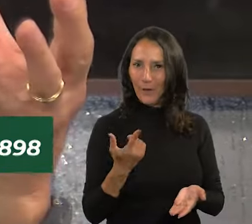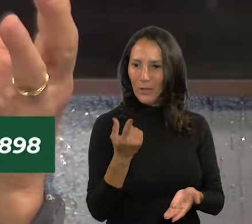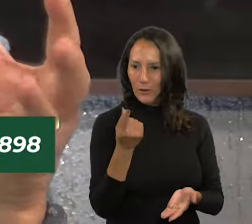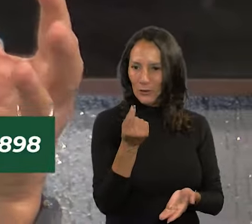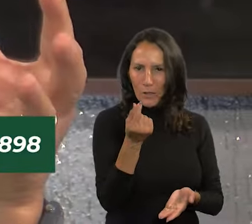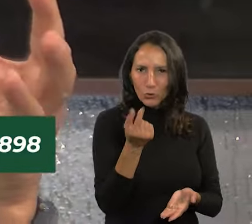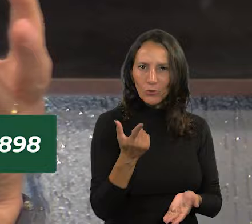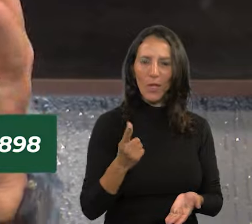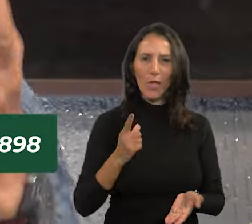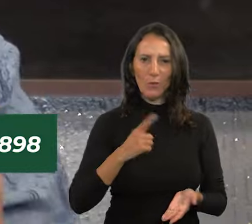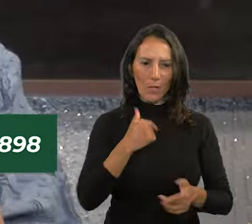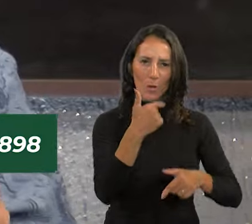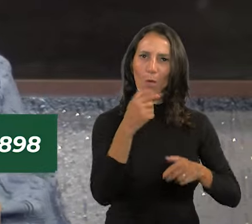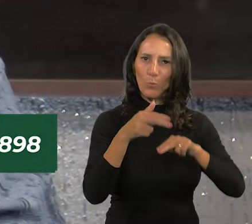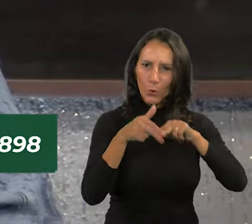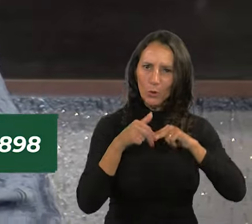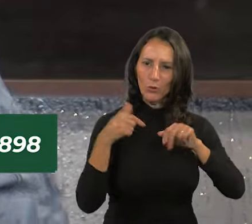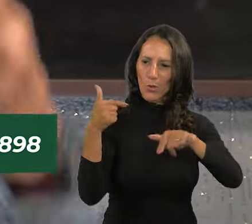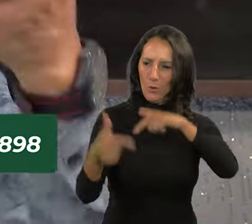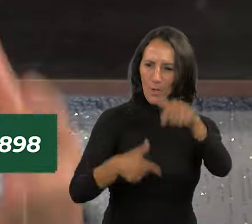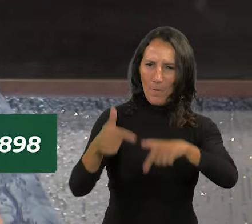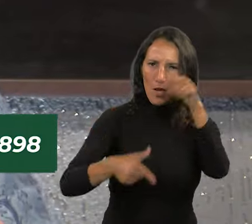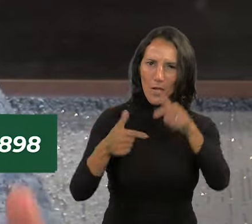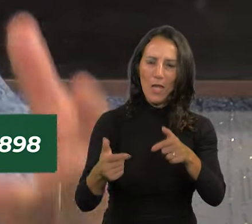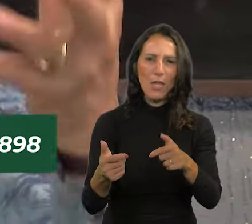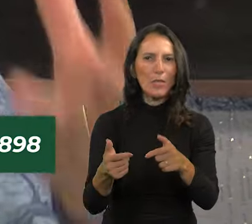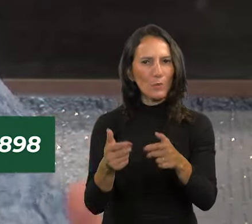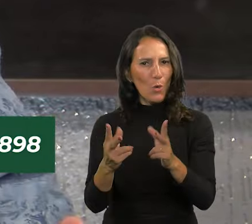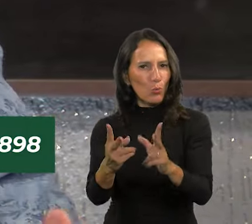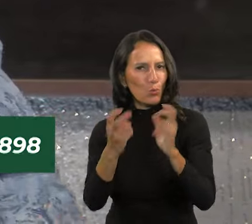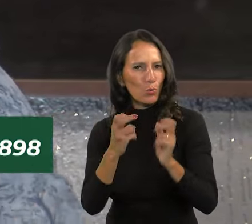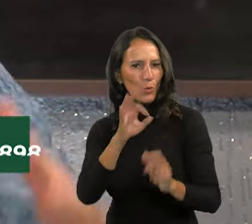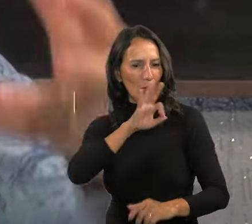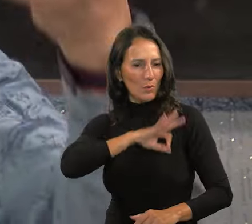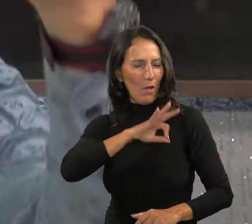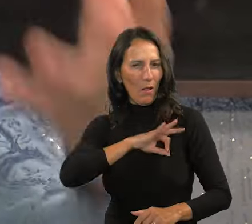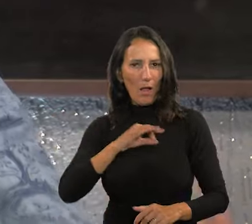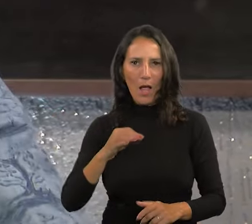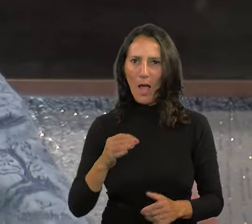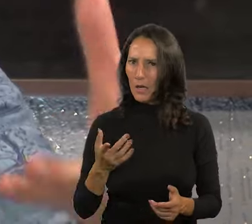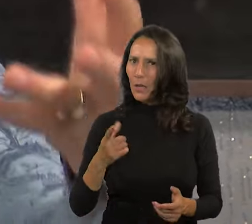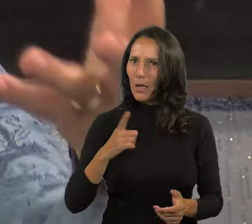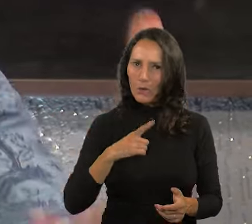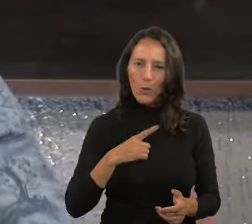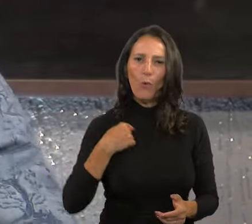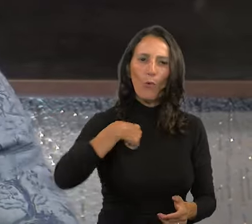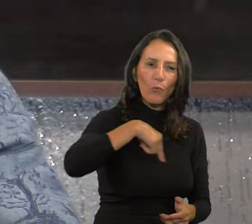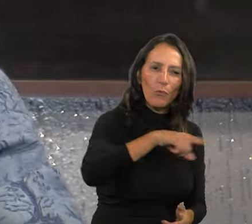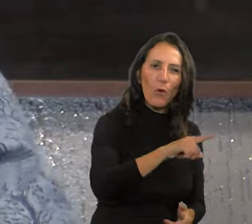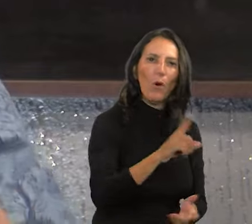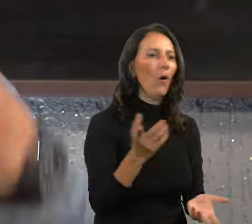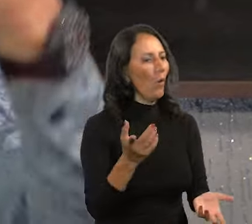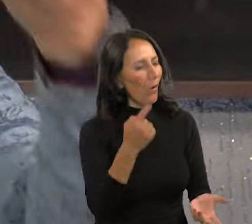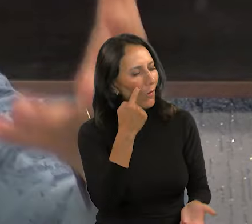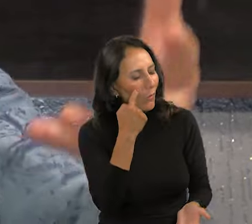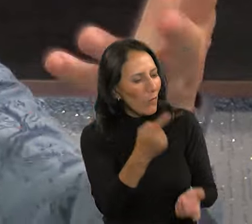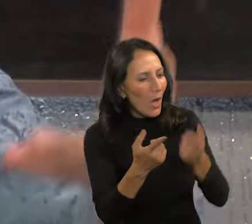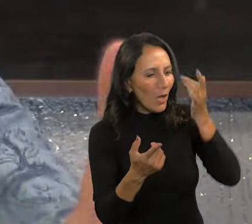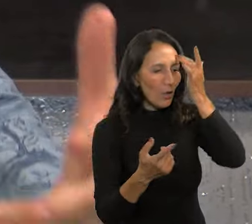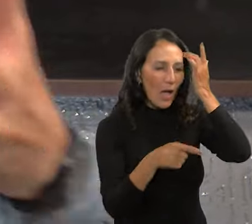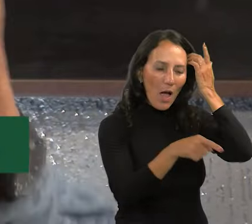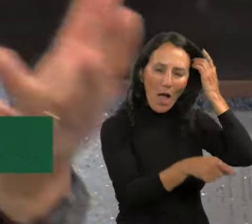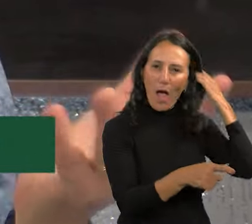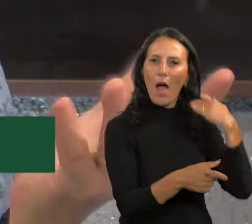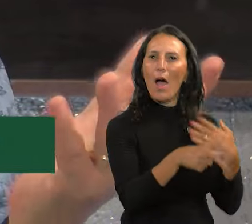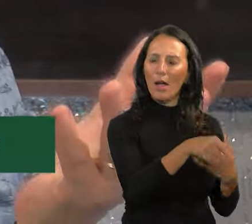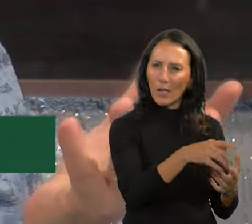fruto do meu trabalho, honesto, e eu então vou num asilo e falo, vocês não têm um bebedouro? O colchão que